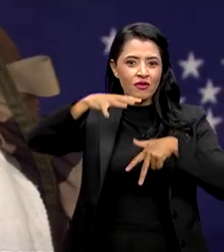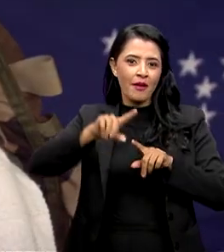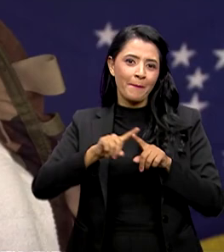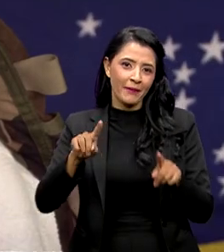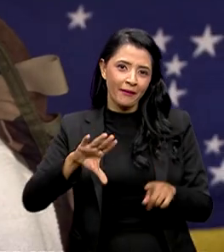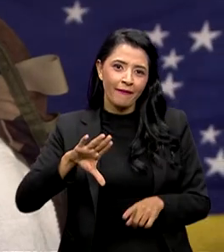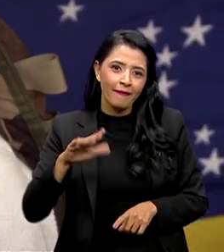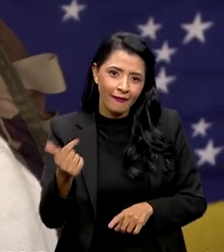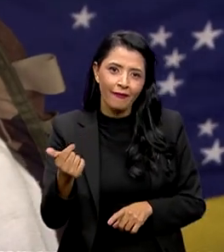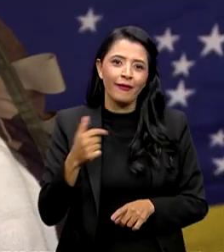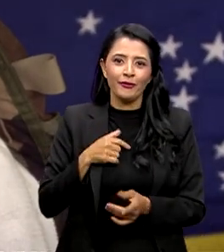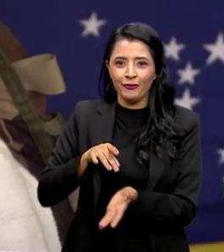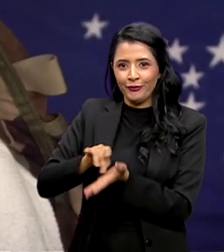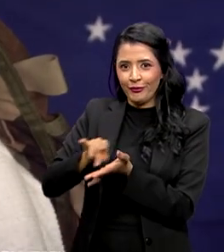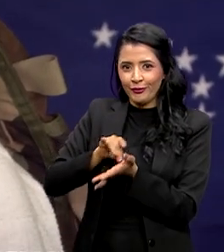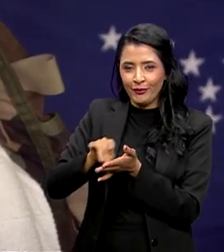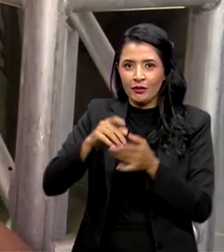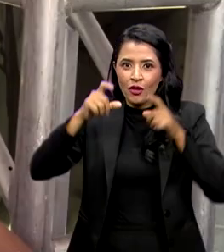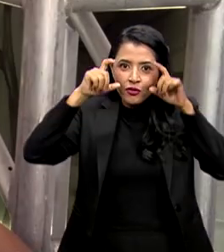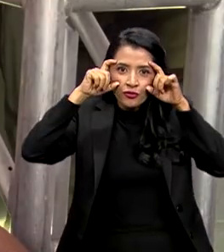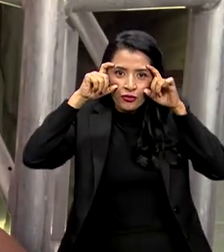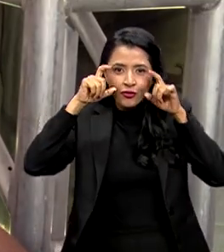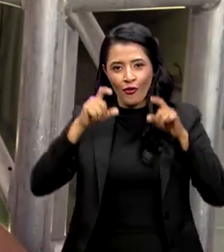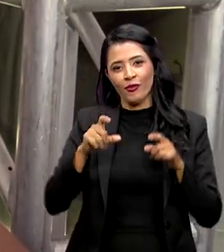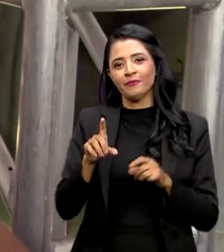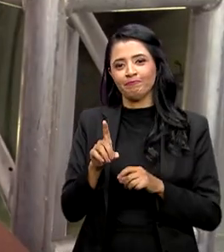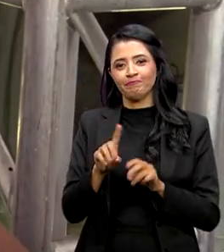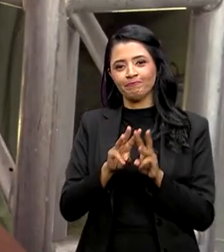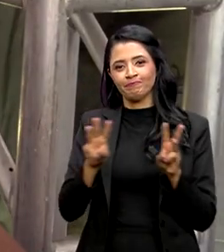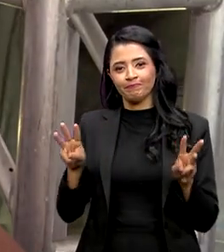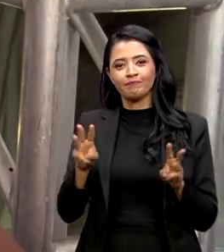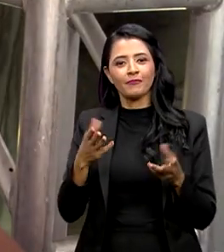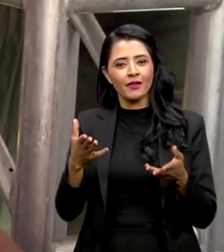é claro que é só no simulador. A sensação é